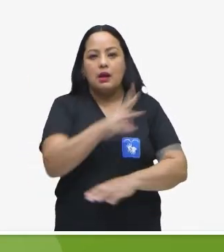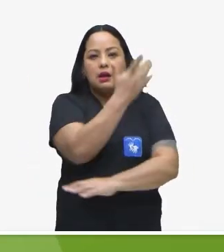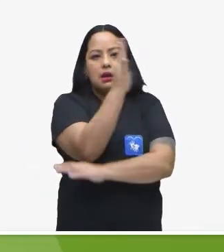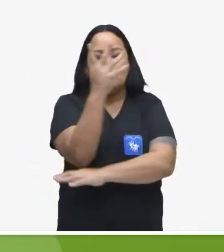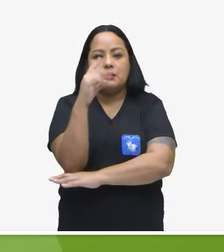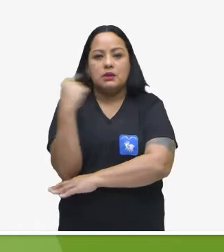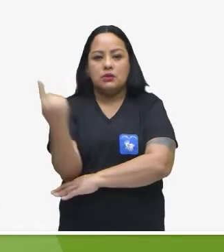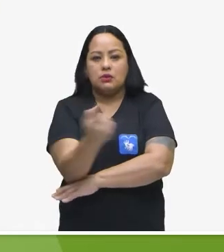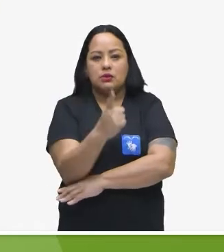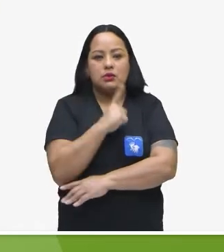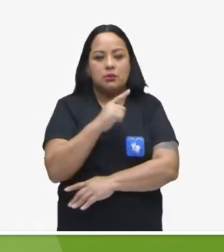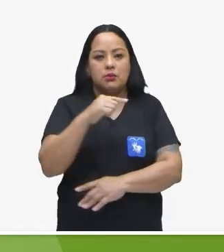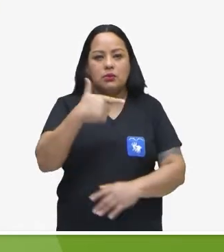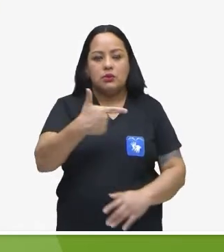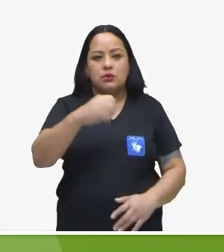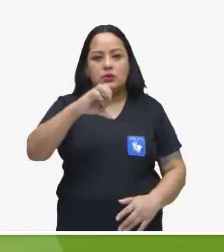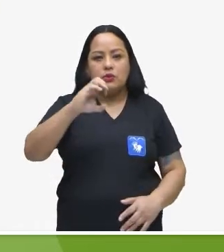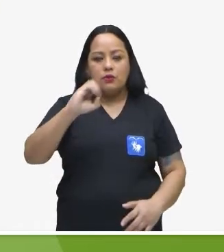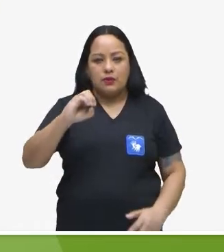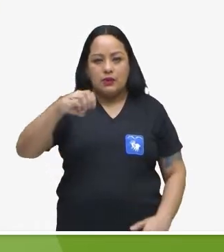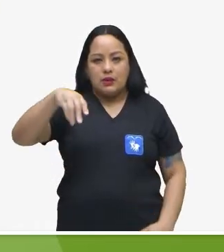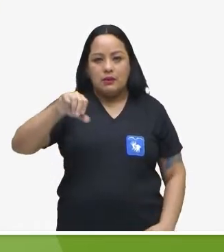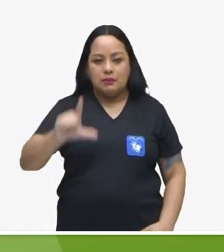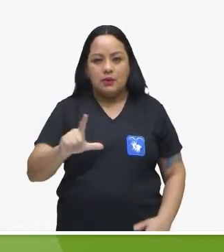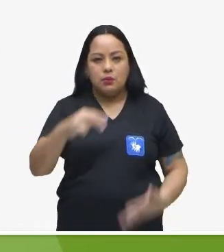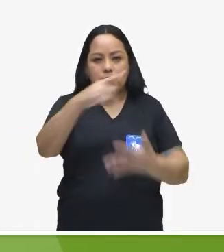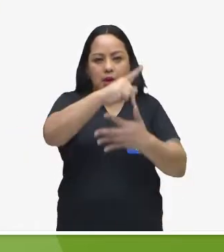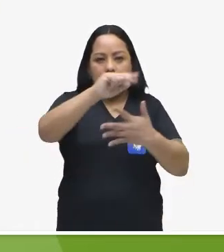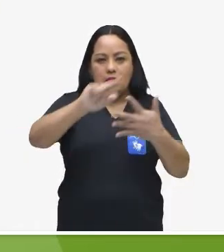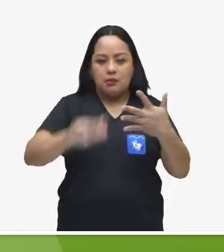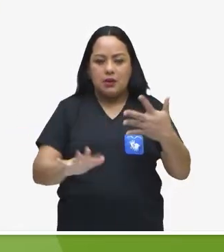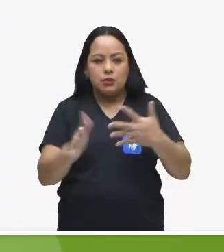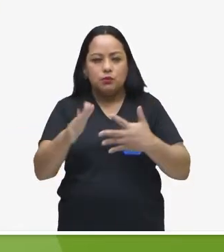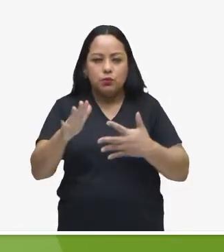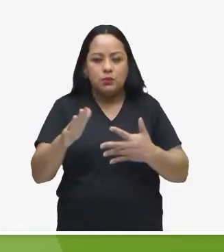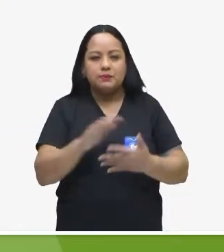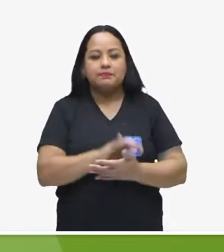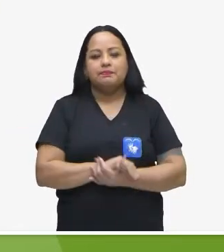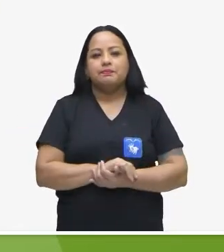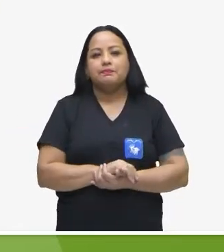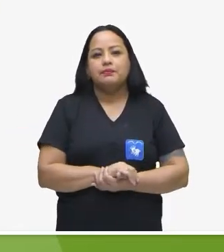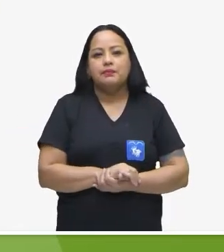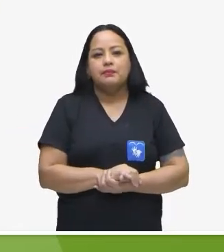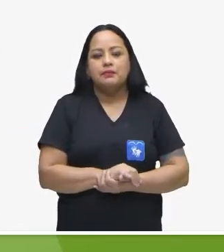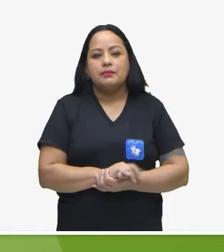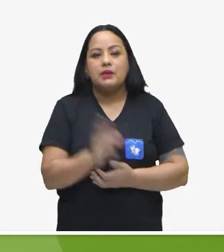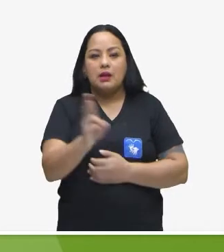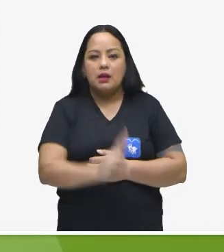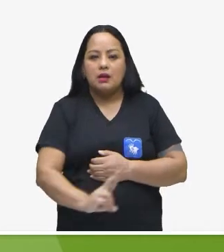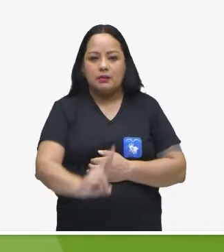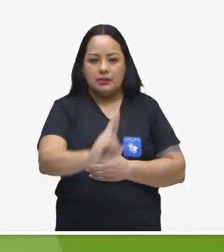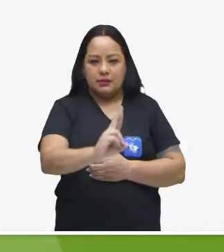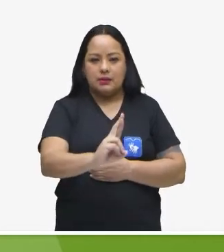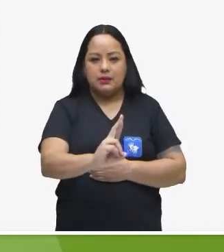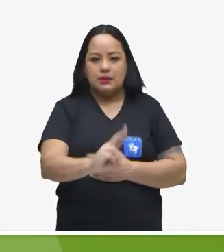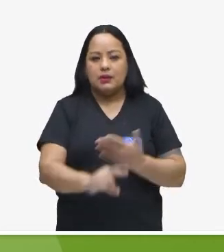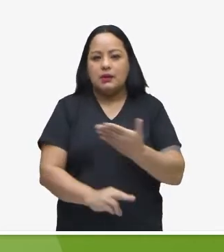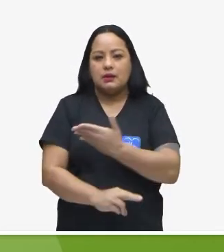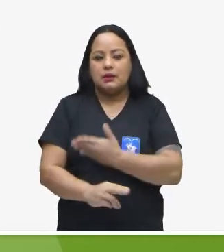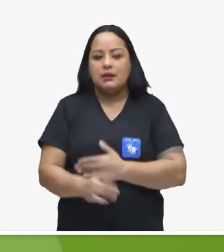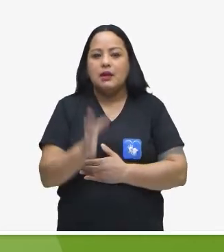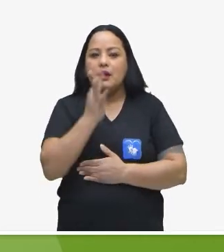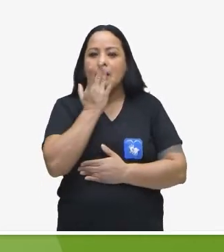temos aí 290 mil espécies, aproximadamente. Então, está sendo representado aqui em